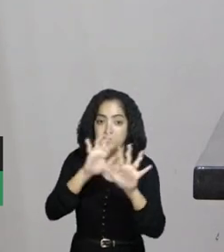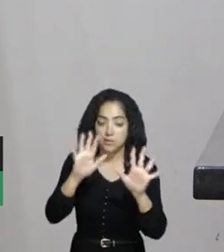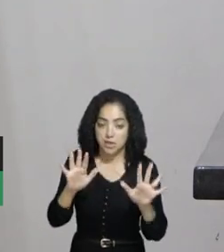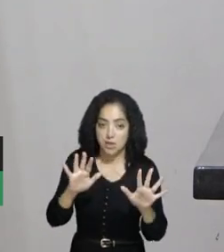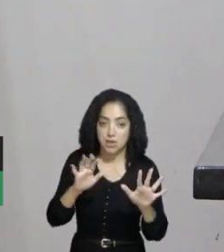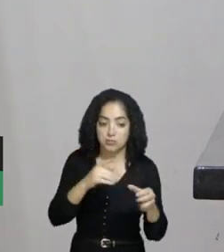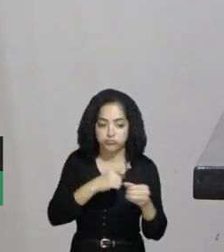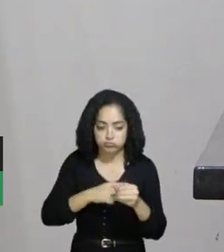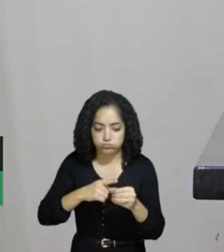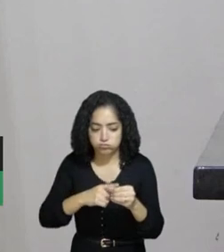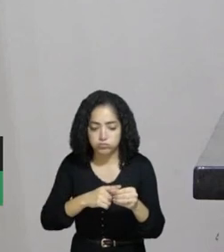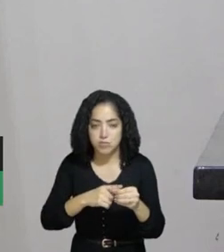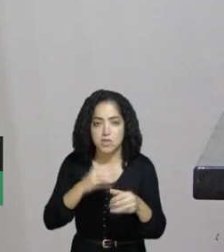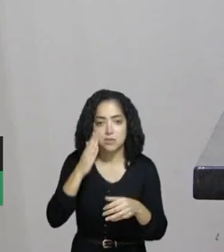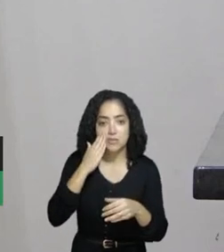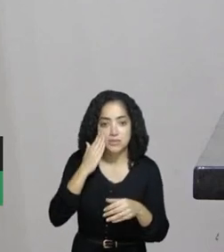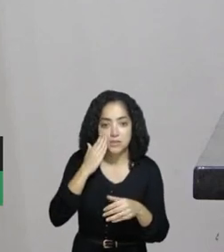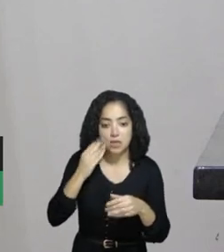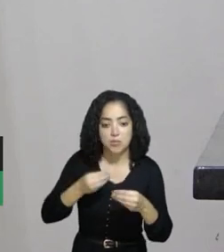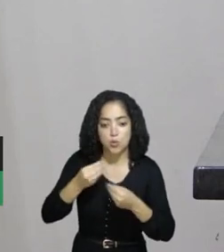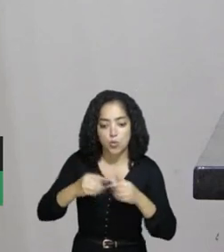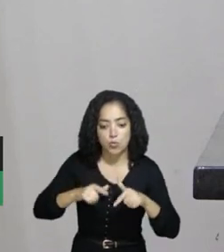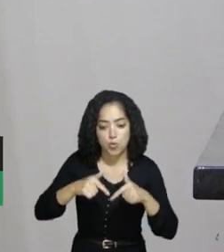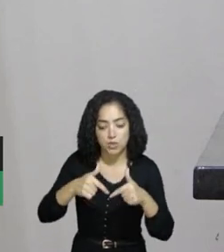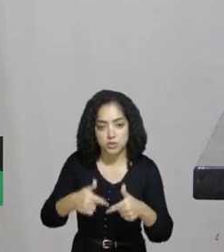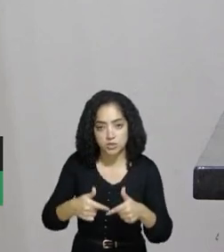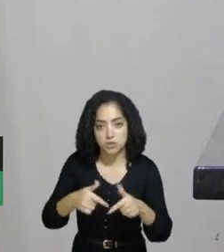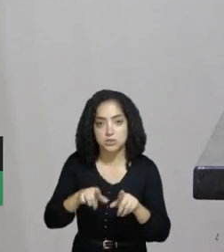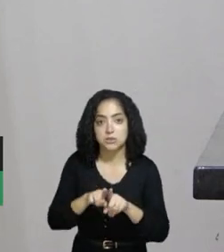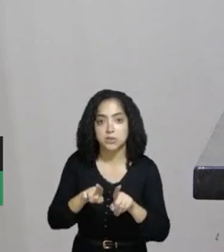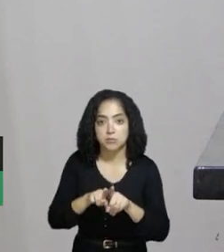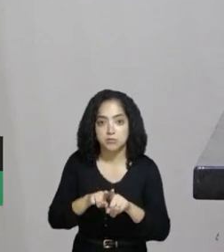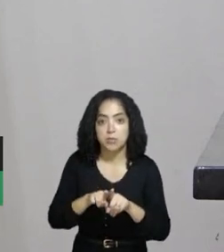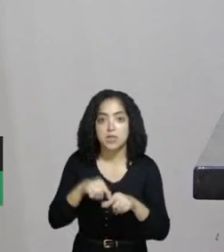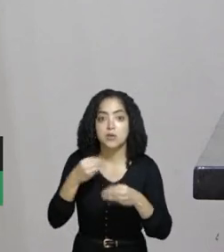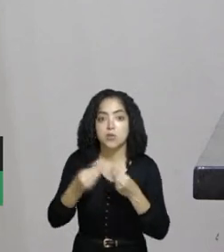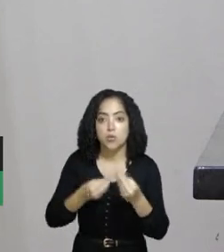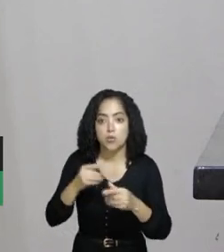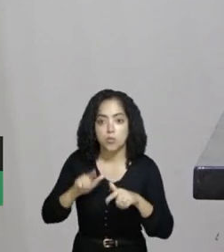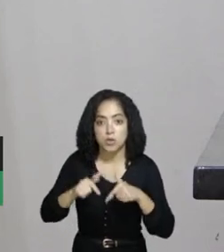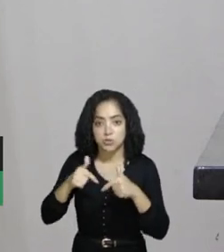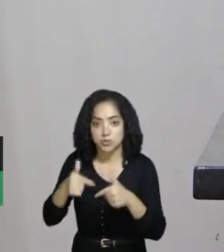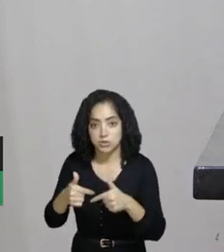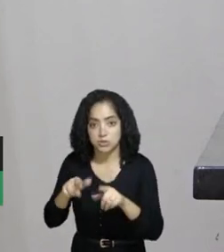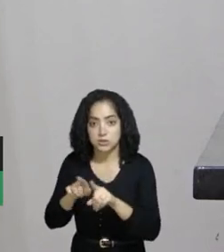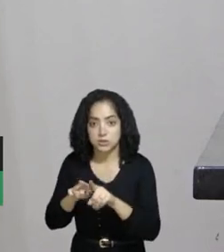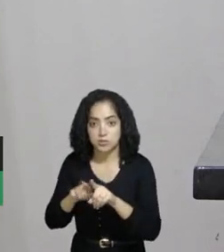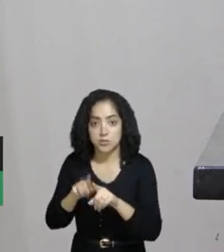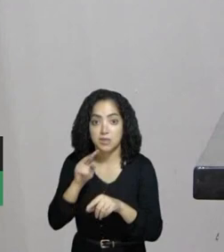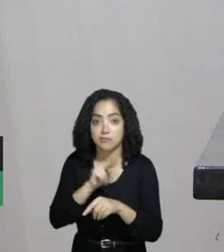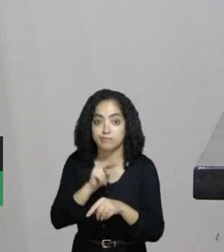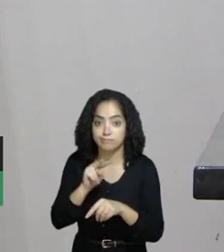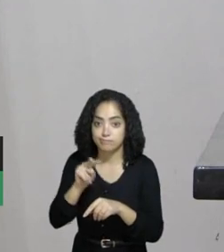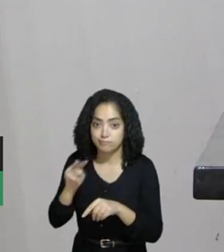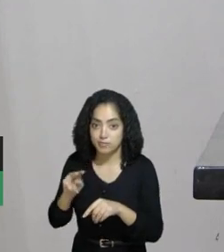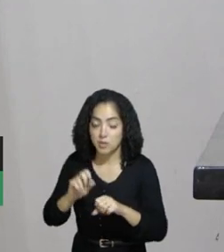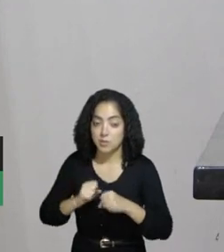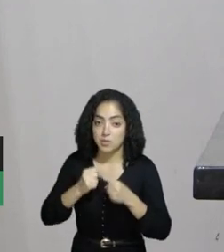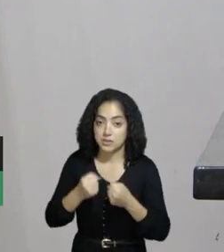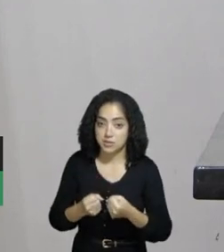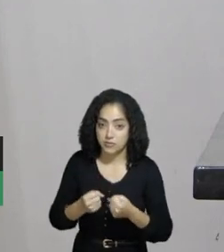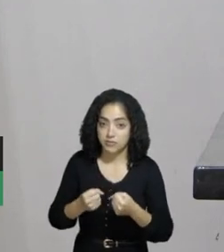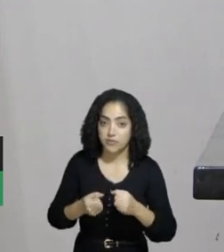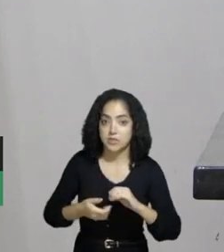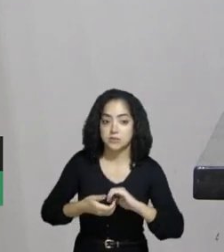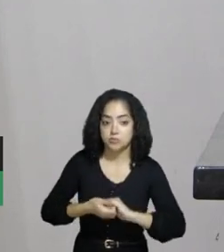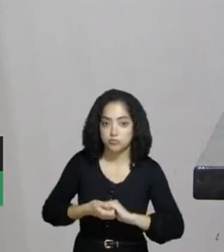como agir, que a Defesa Civil Estadual já saiba como agir. Nós temos também que olhar para as defesas civis municipais e